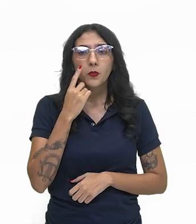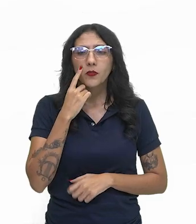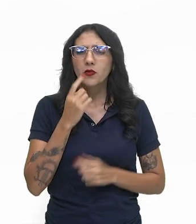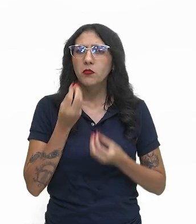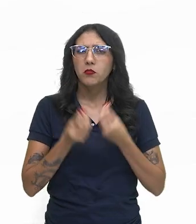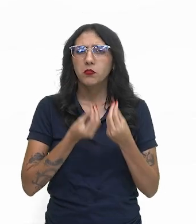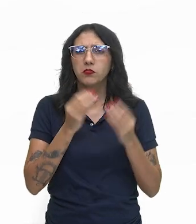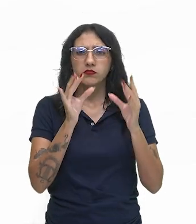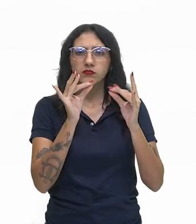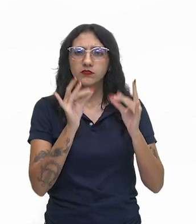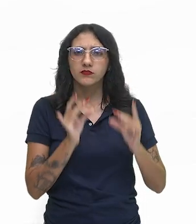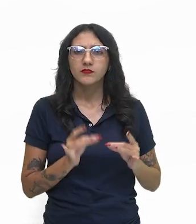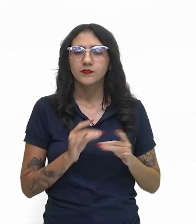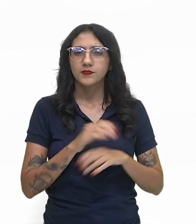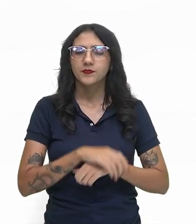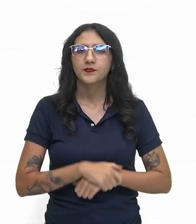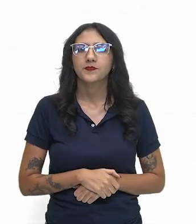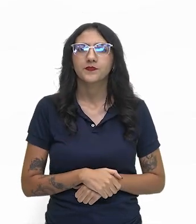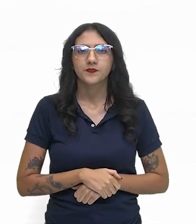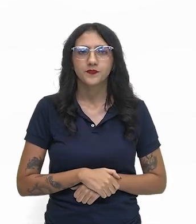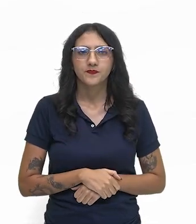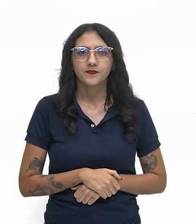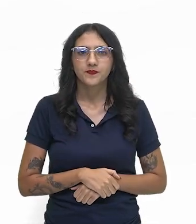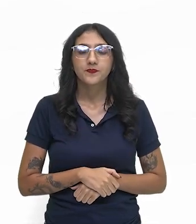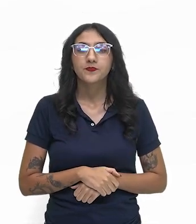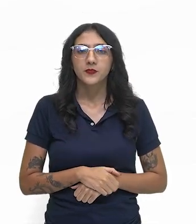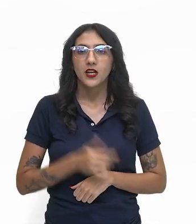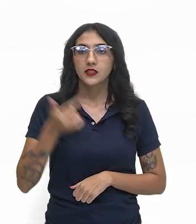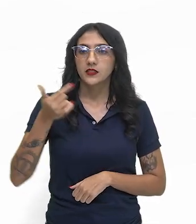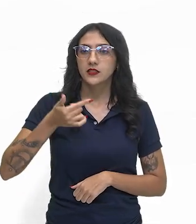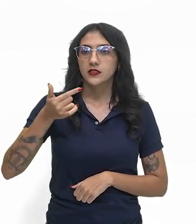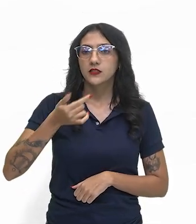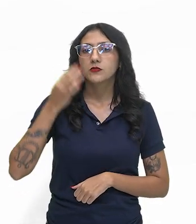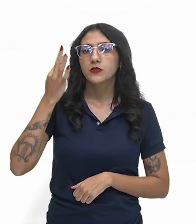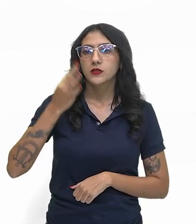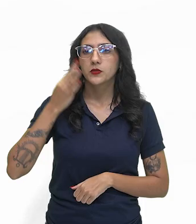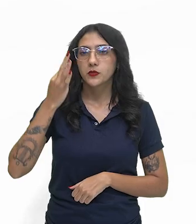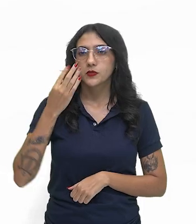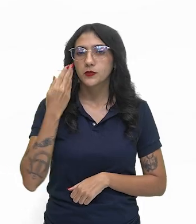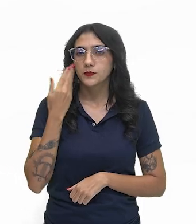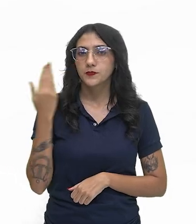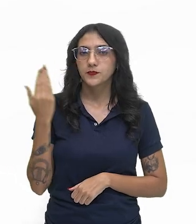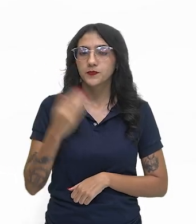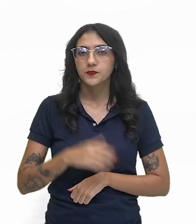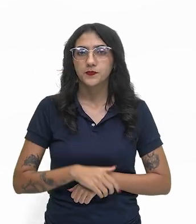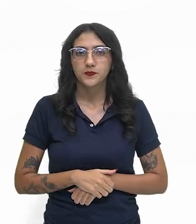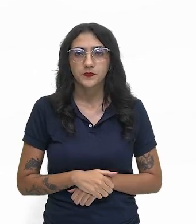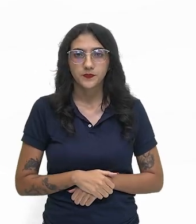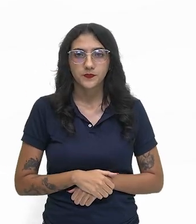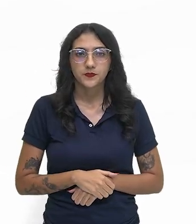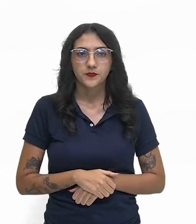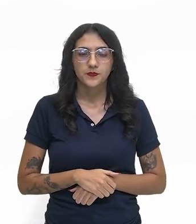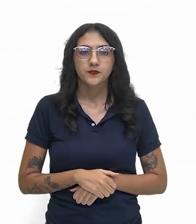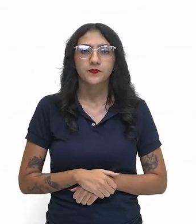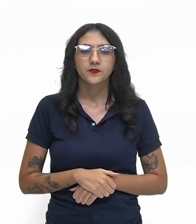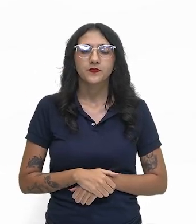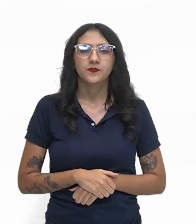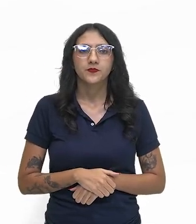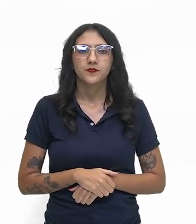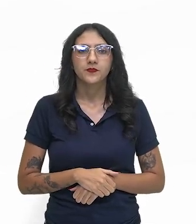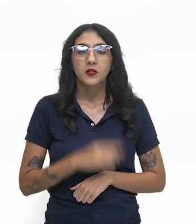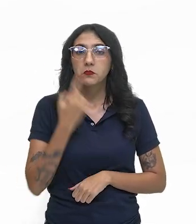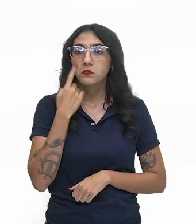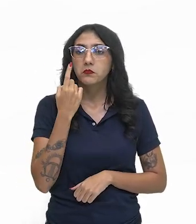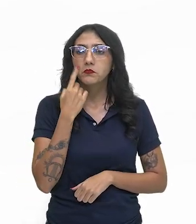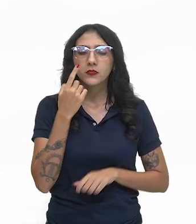cada uma? Olha lá. Pela segunda lei, nós temos a lei fundamental da dinâmica,